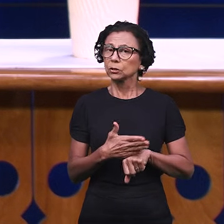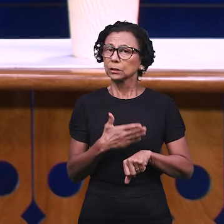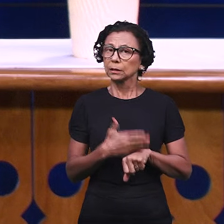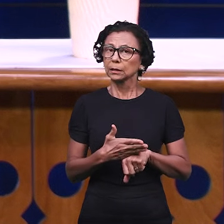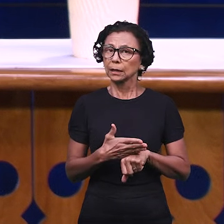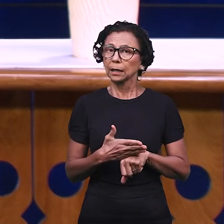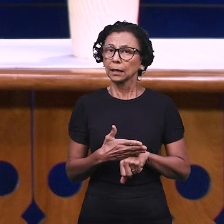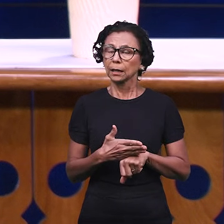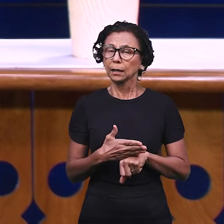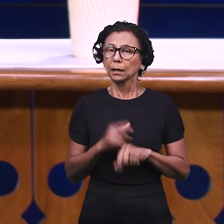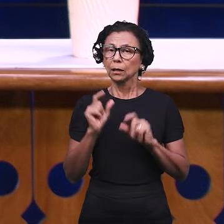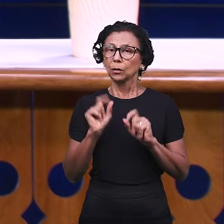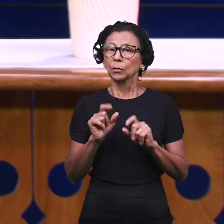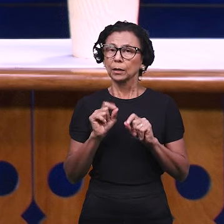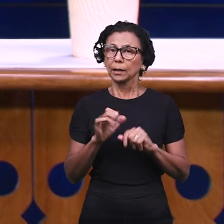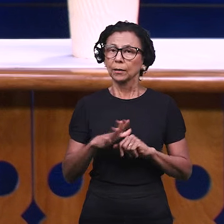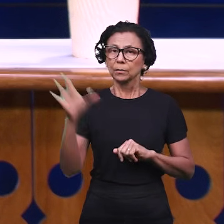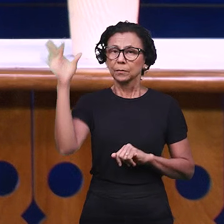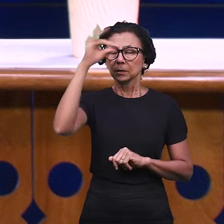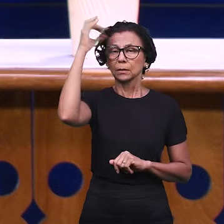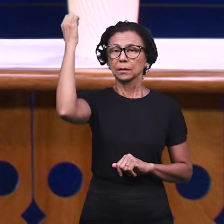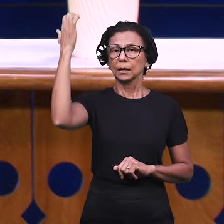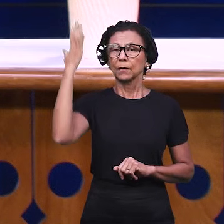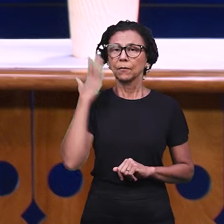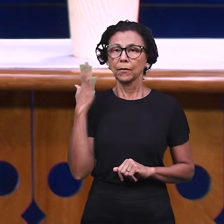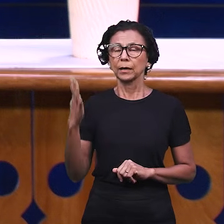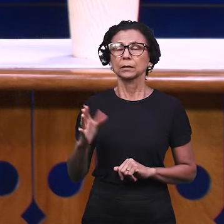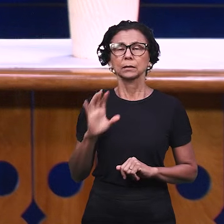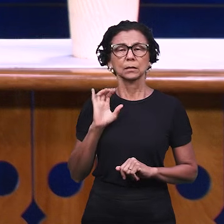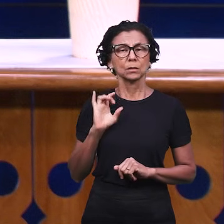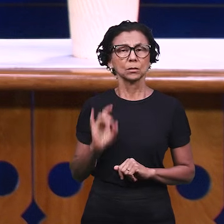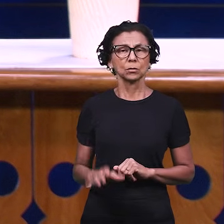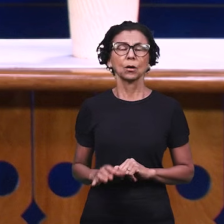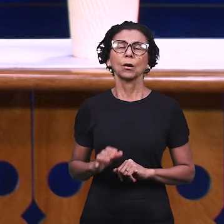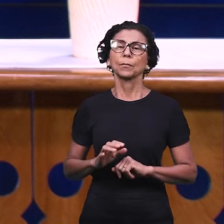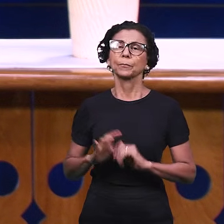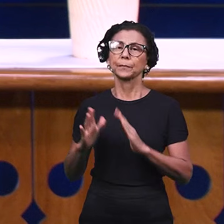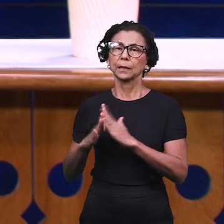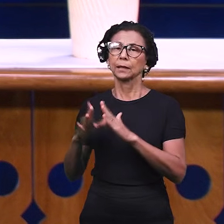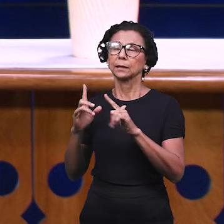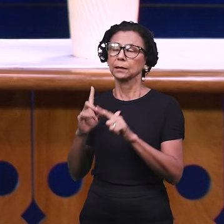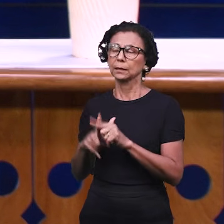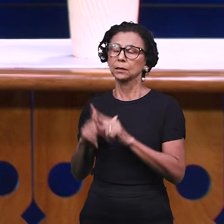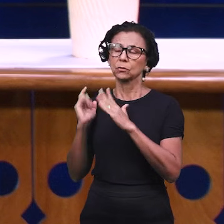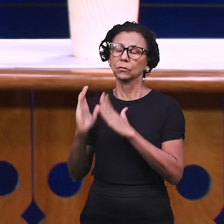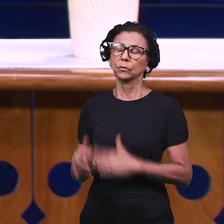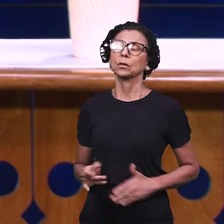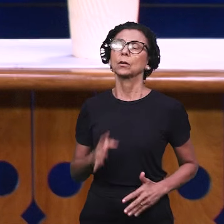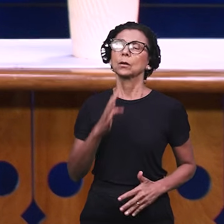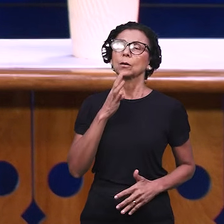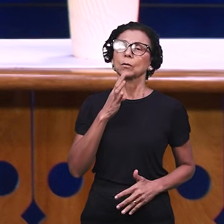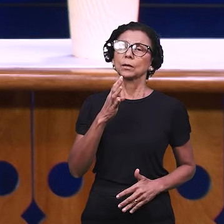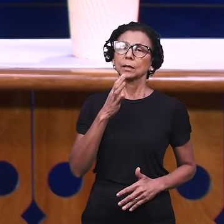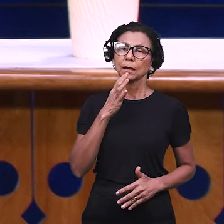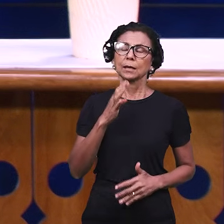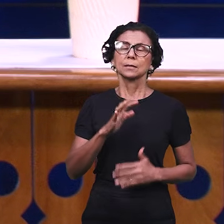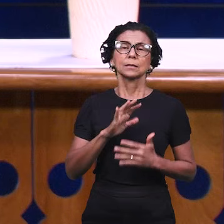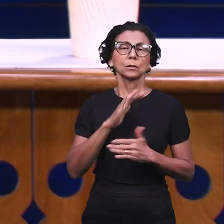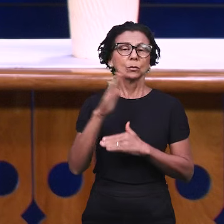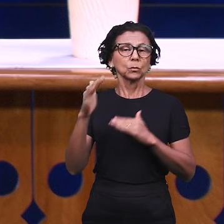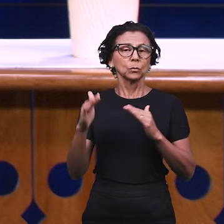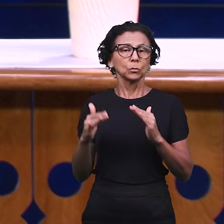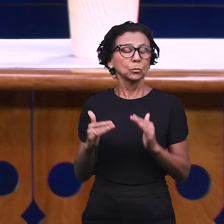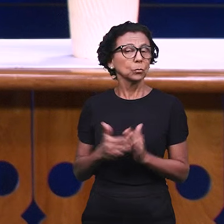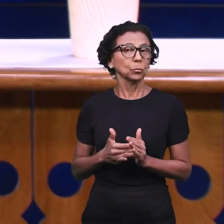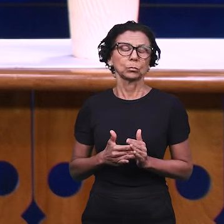que tem todo o conhecimento, que tem todas as informações, as revelações, que tem tudo aquilo